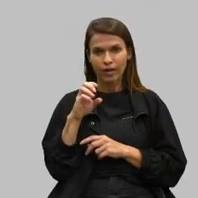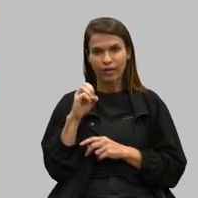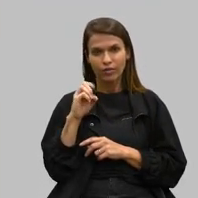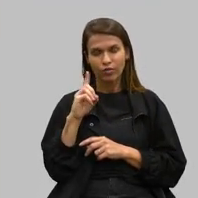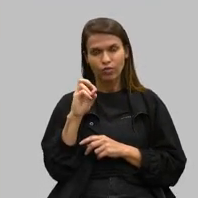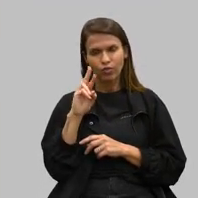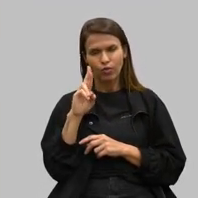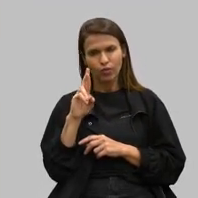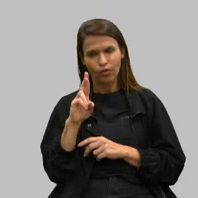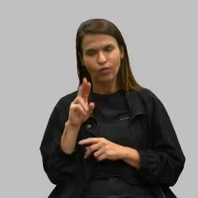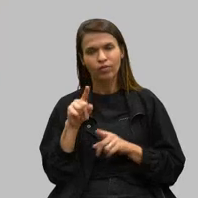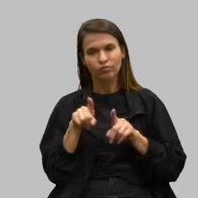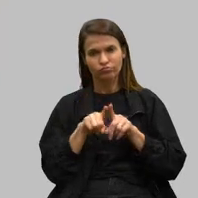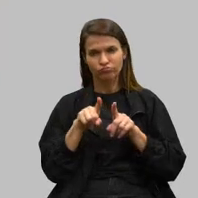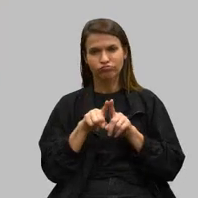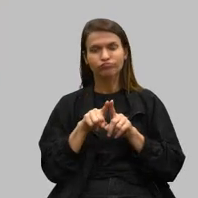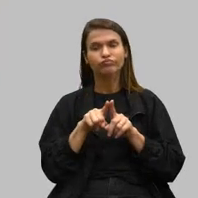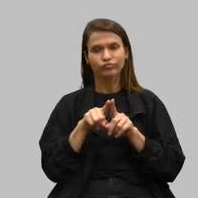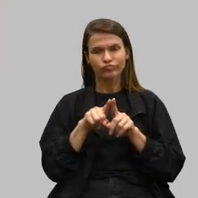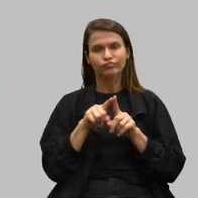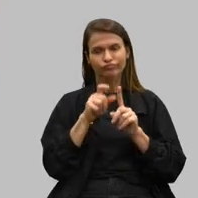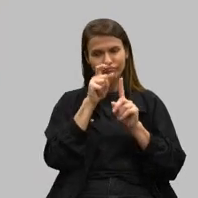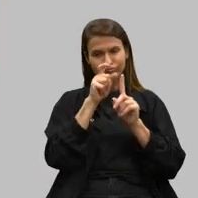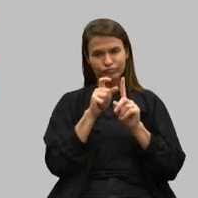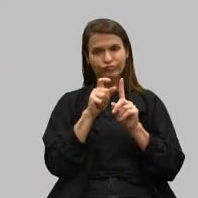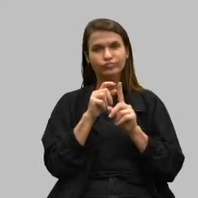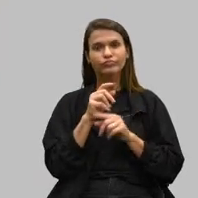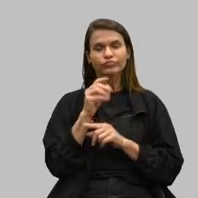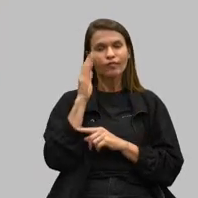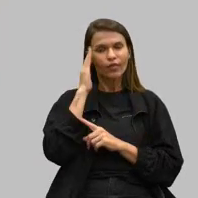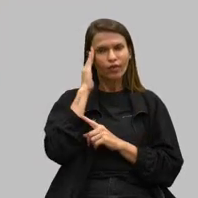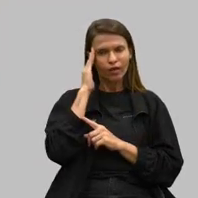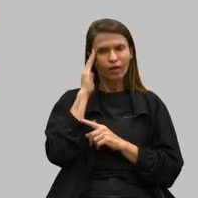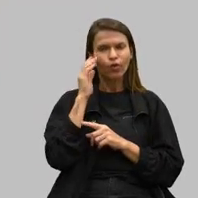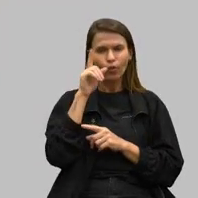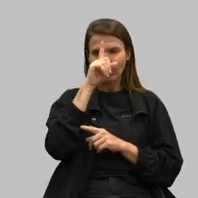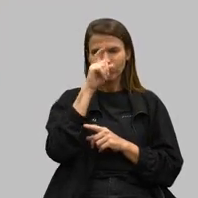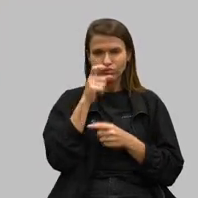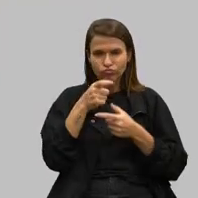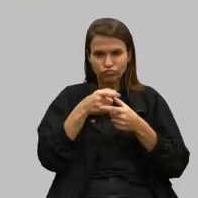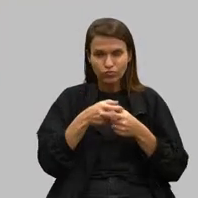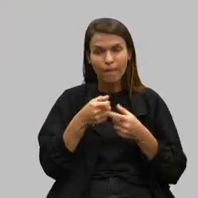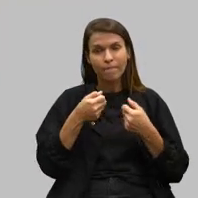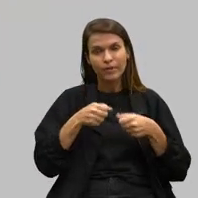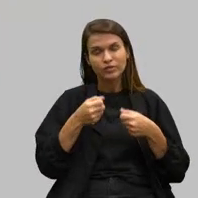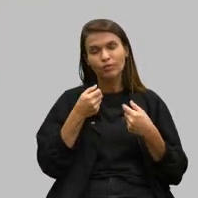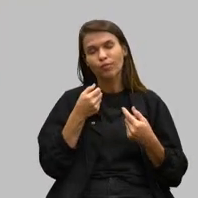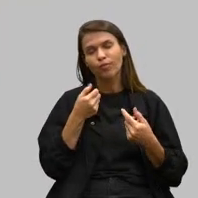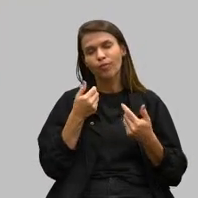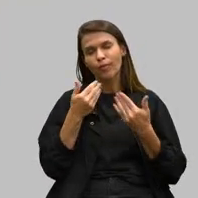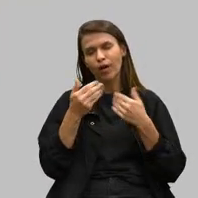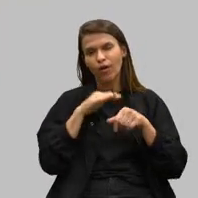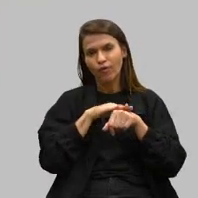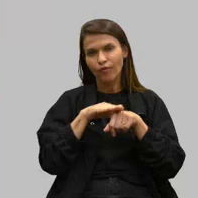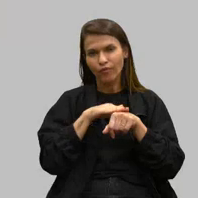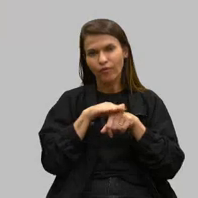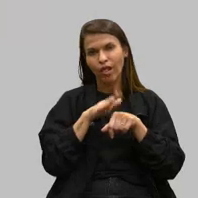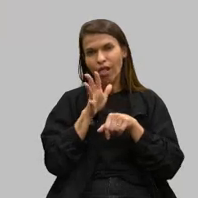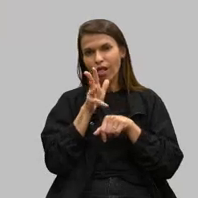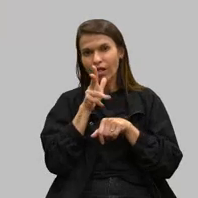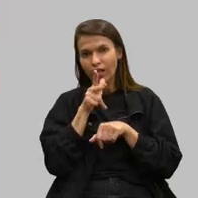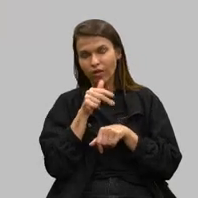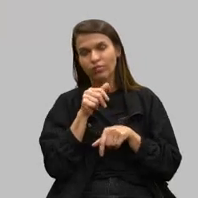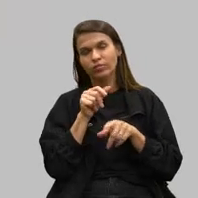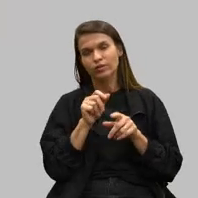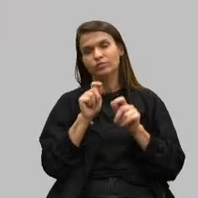entende muito realmente, principalmente de hospitais de pequeno porte, precisa de uma conversa mais demorada para que